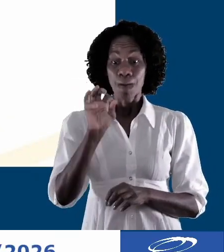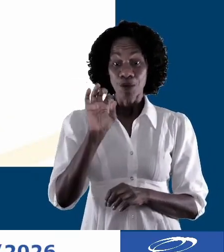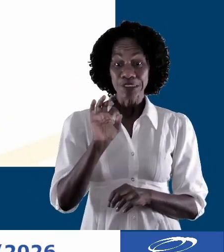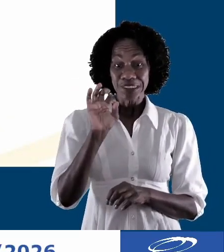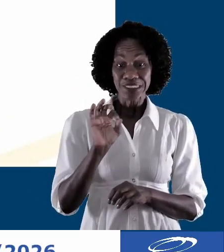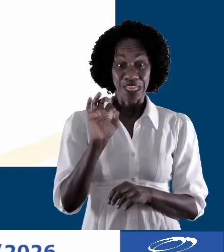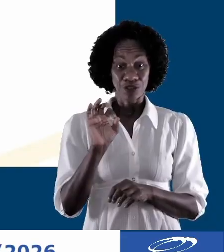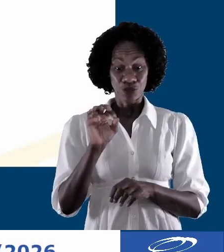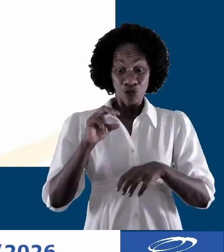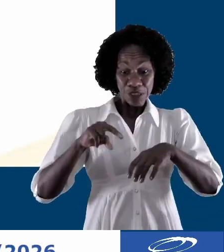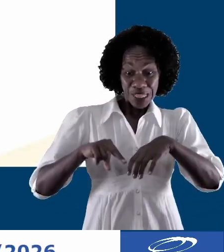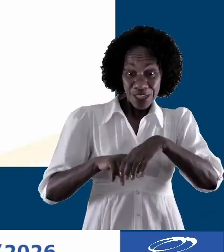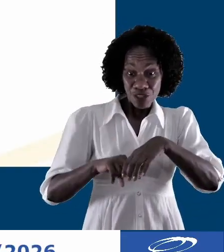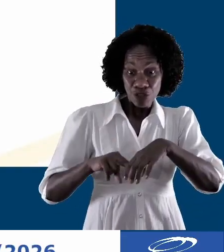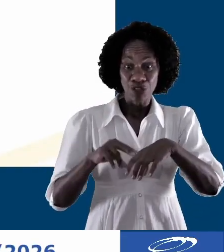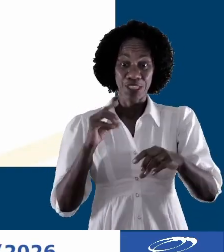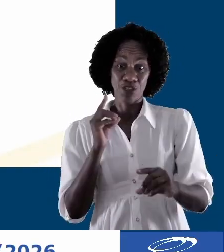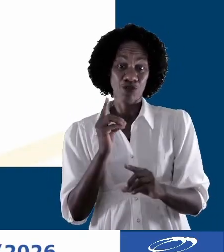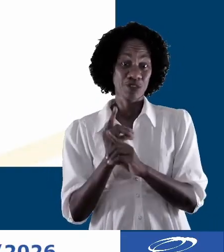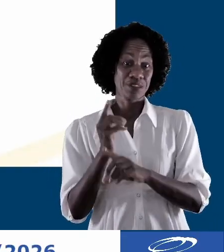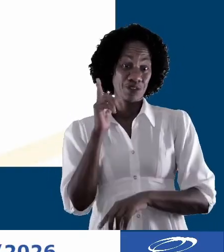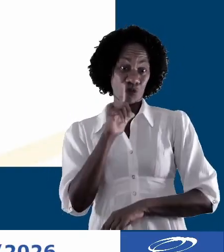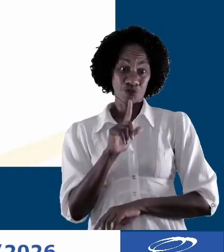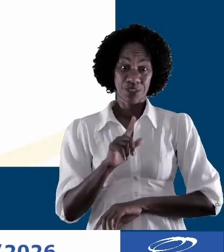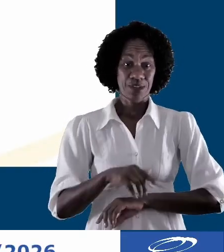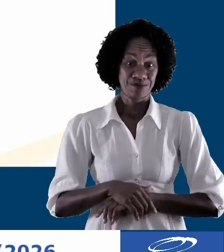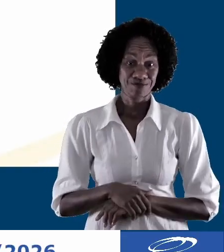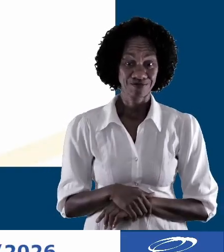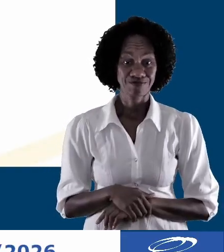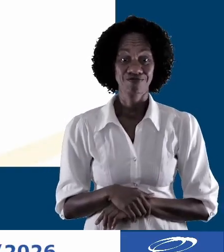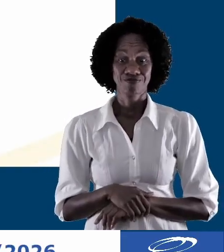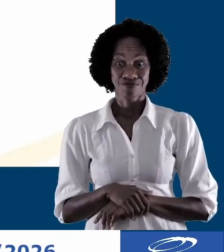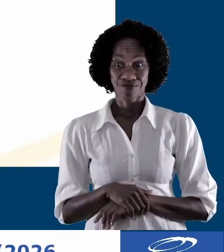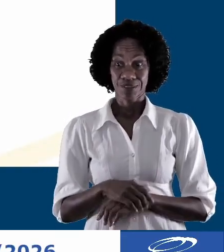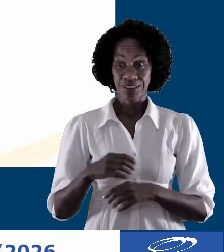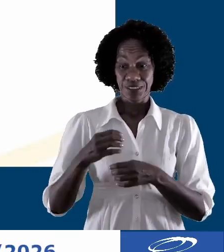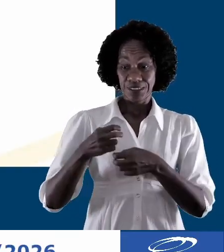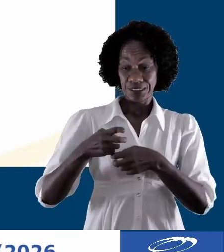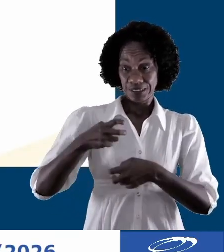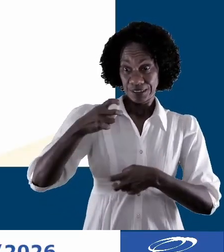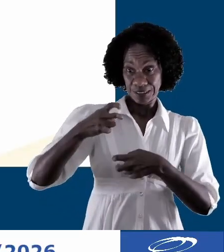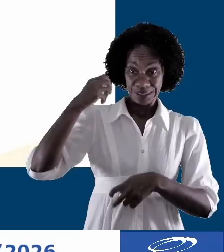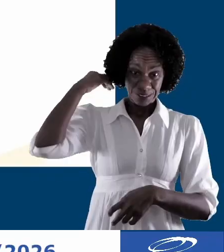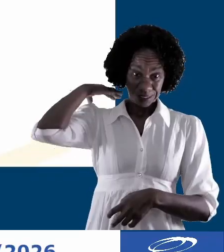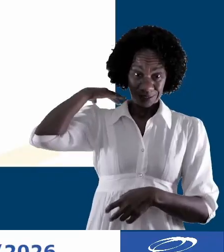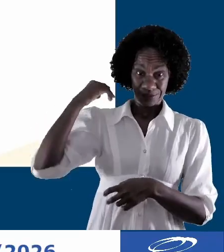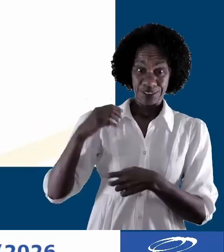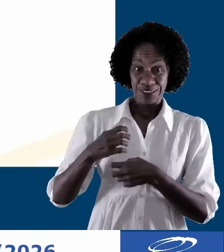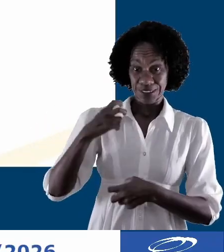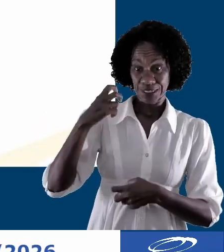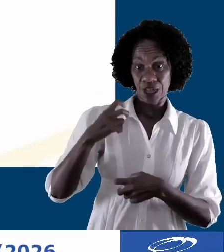da localização dele, a gente pode ter sintomatologia diferente. Na região cervical, como nesse caso, ele pode vir com disfagia,